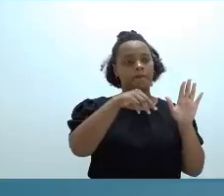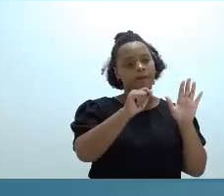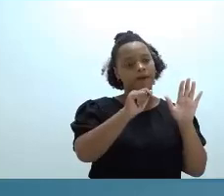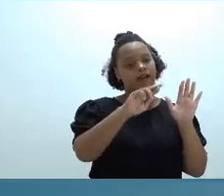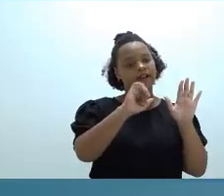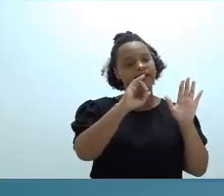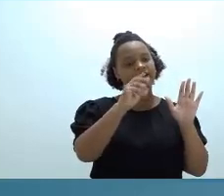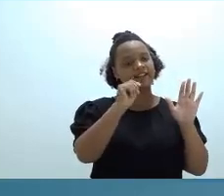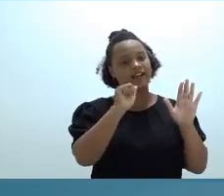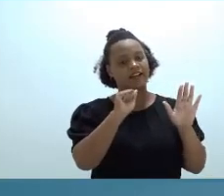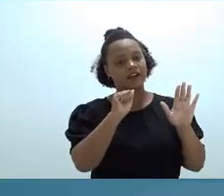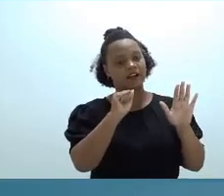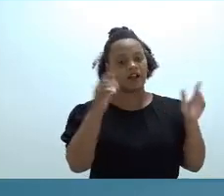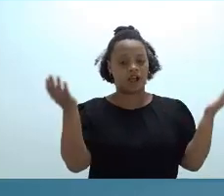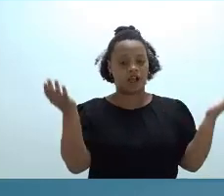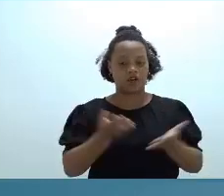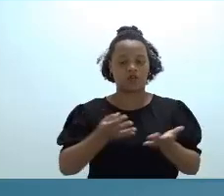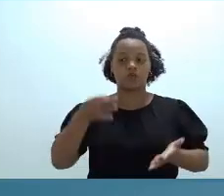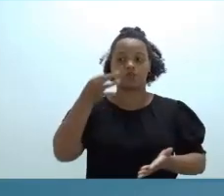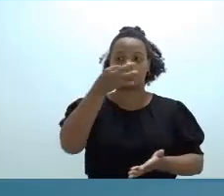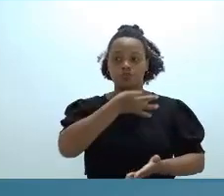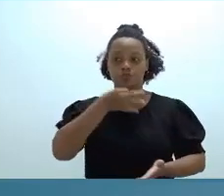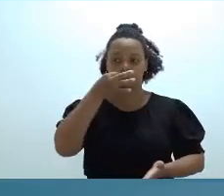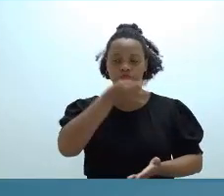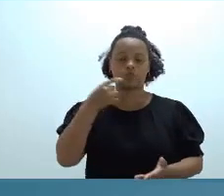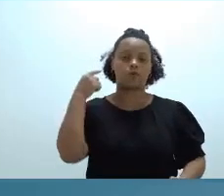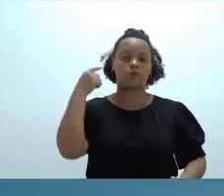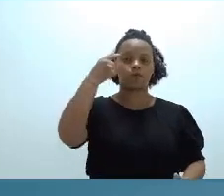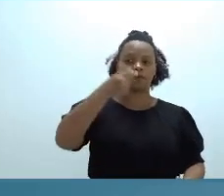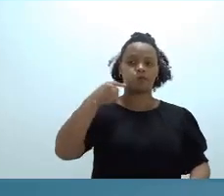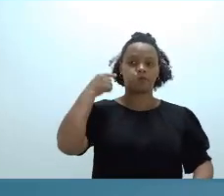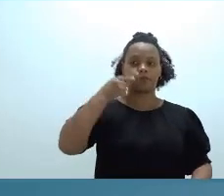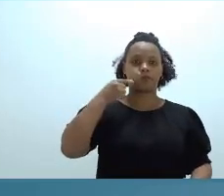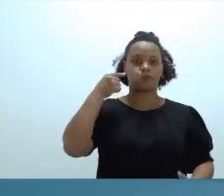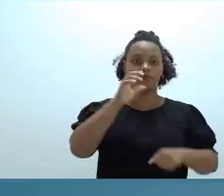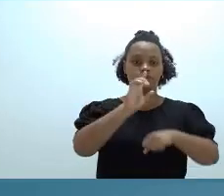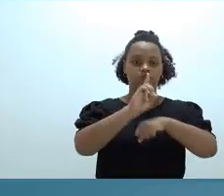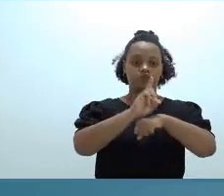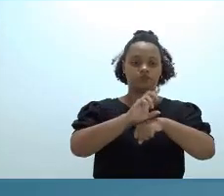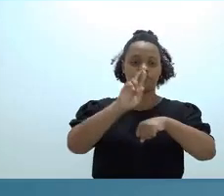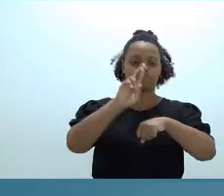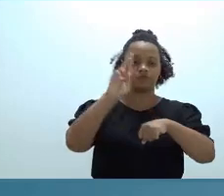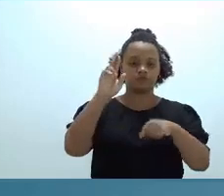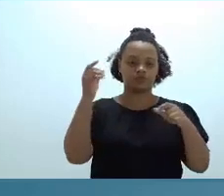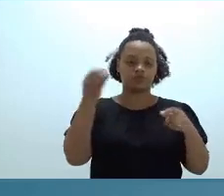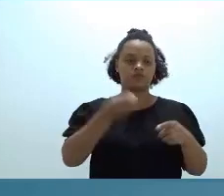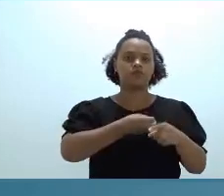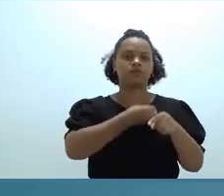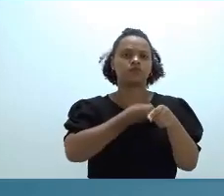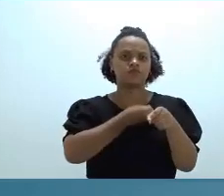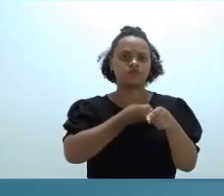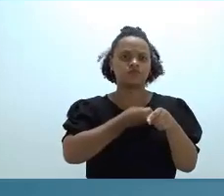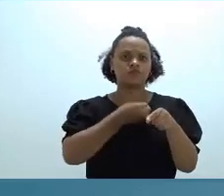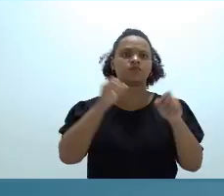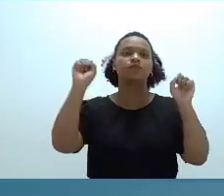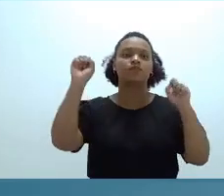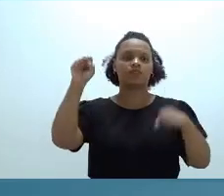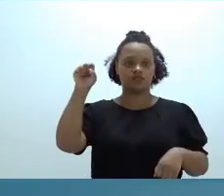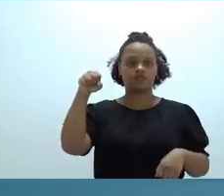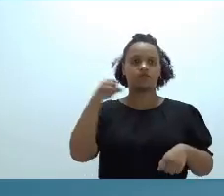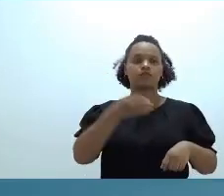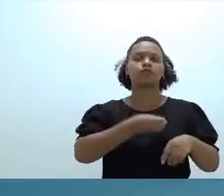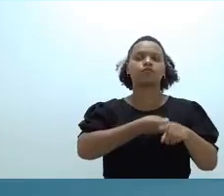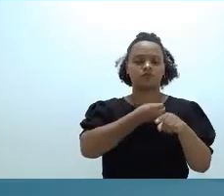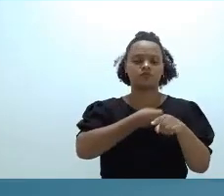O advogado está presente, doutor Jonas? Sim, está presente aqui no plenário. Por não.